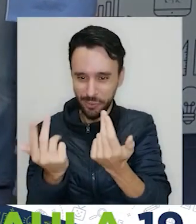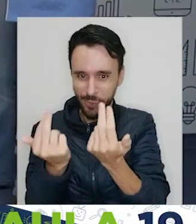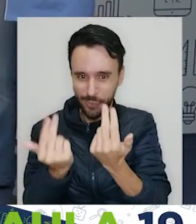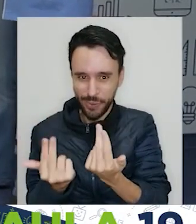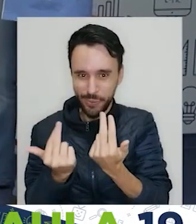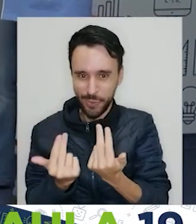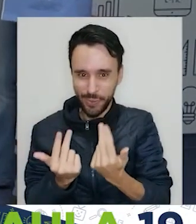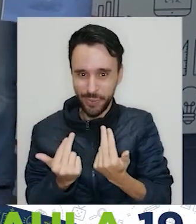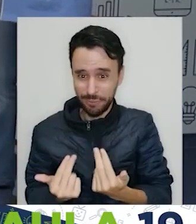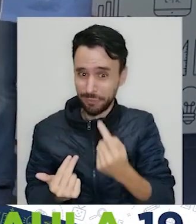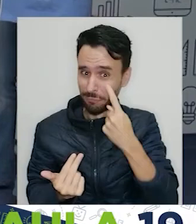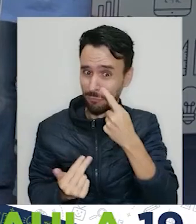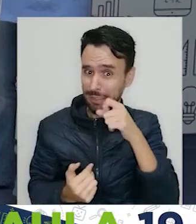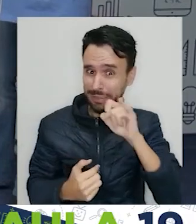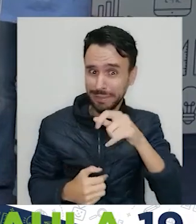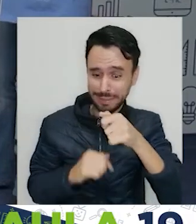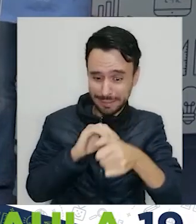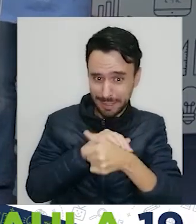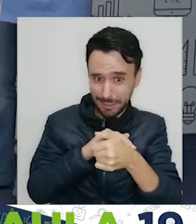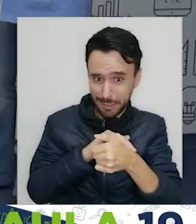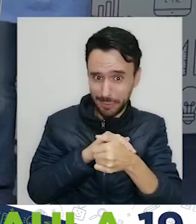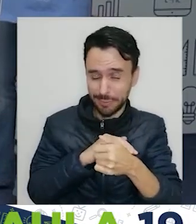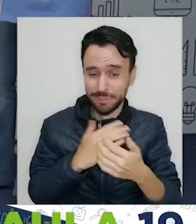essa tartaruga aqui.